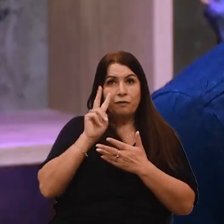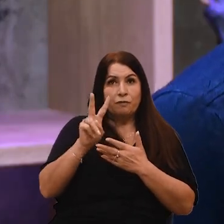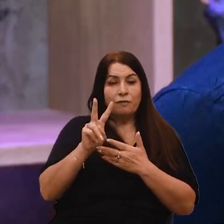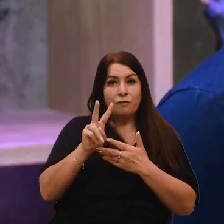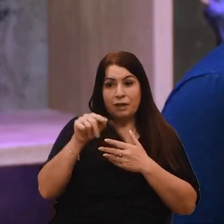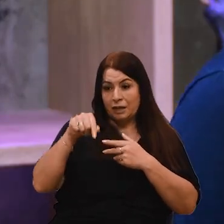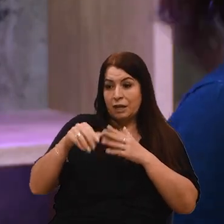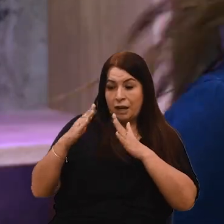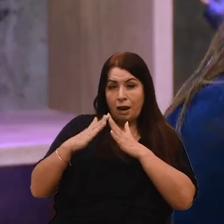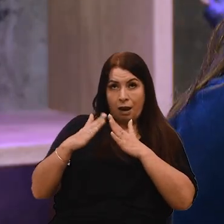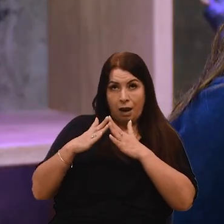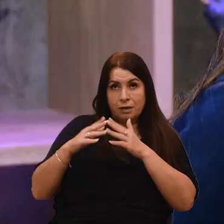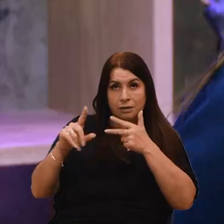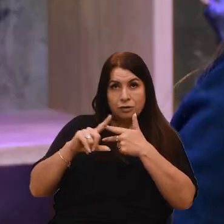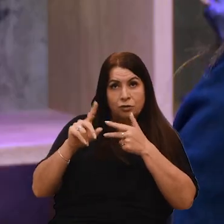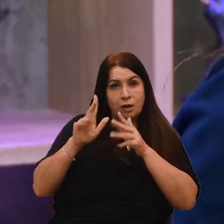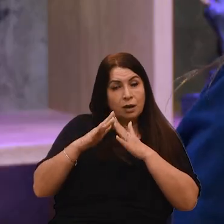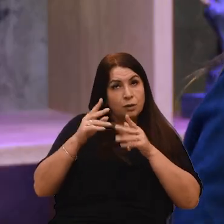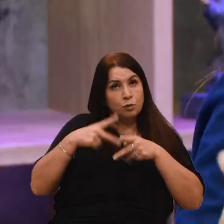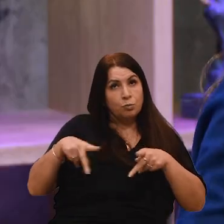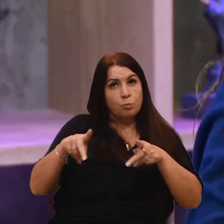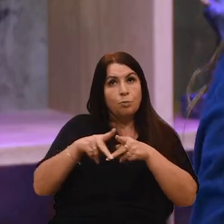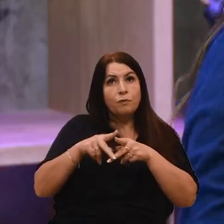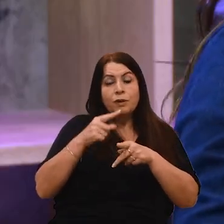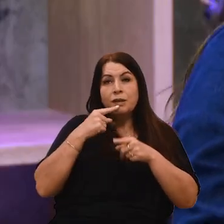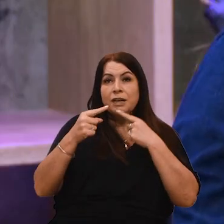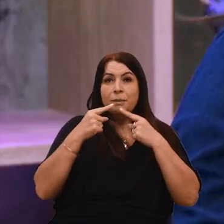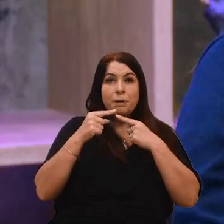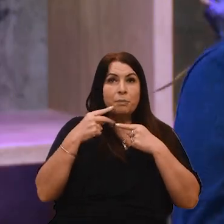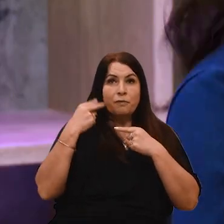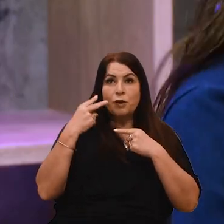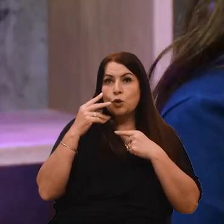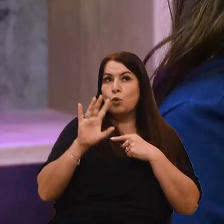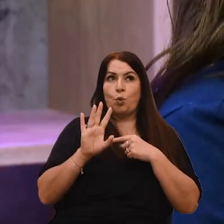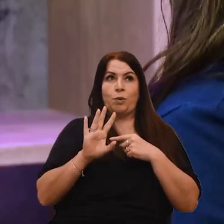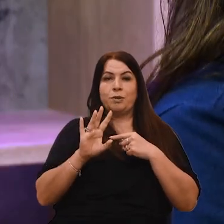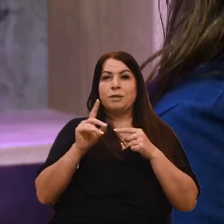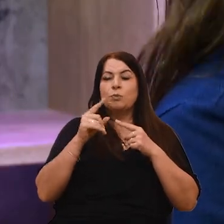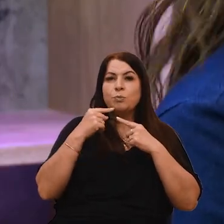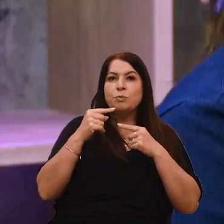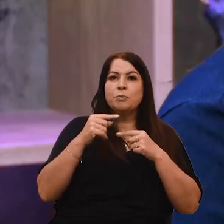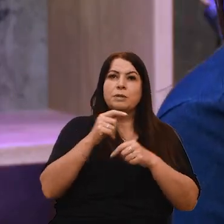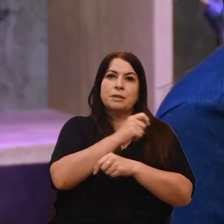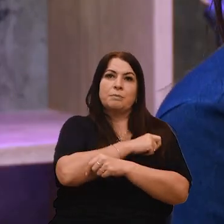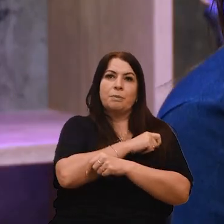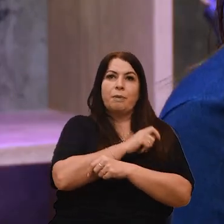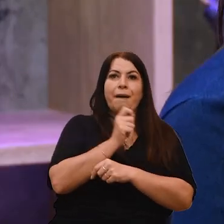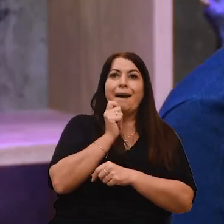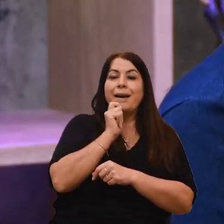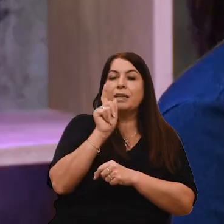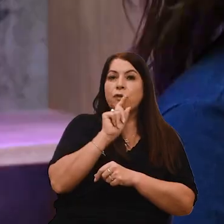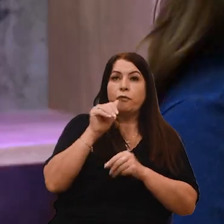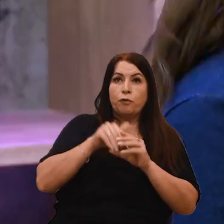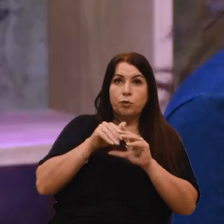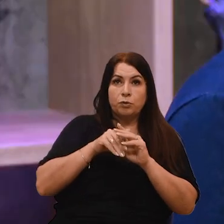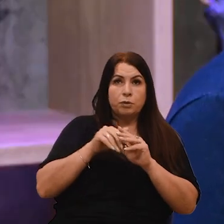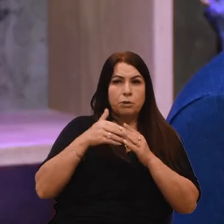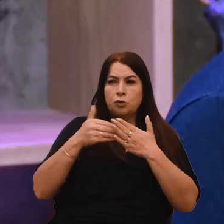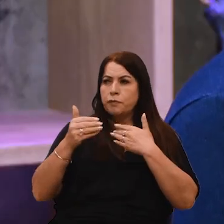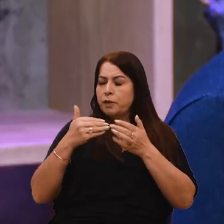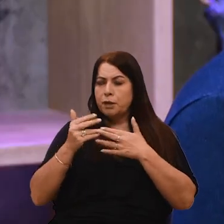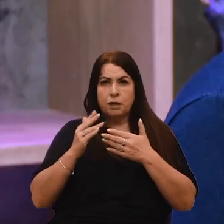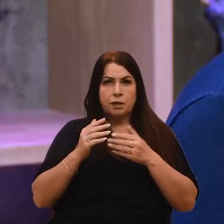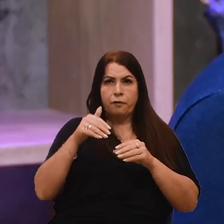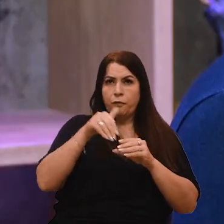Casa Legislativa, que é a Casa do Povo, e reclamar para vereadores, não necessariamente os estudantes, claro, vocês ainda não votam, né? Mas indiferente de